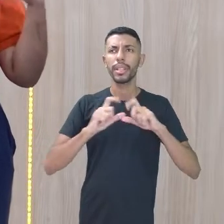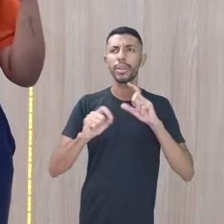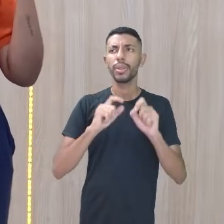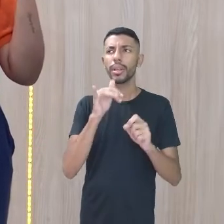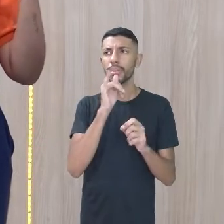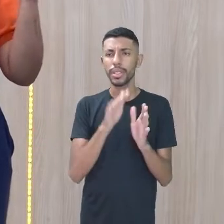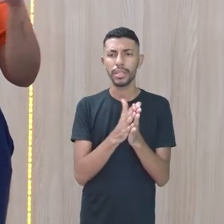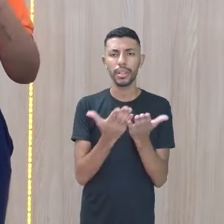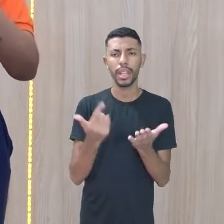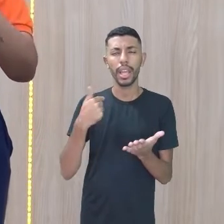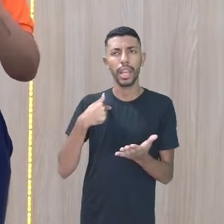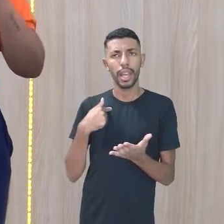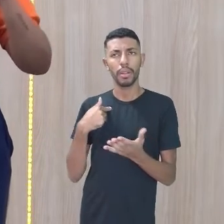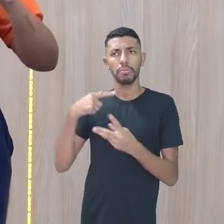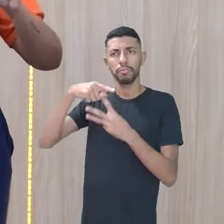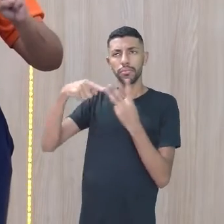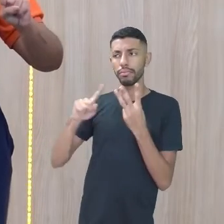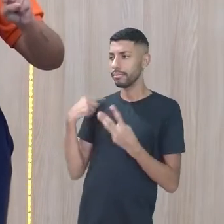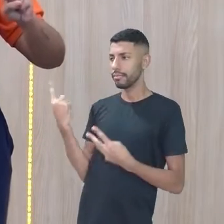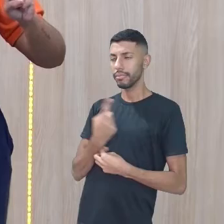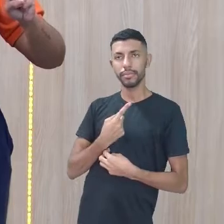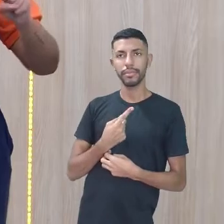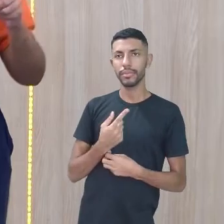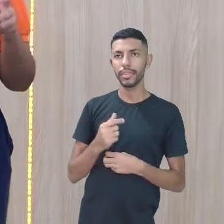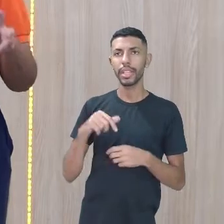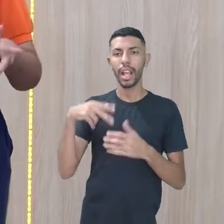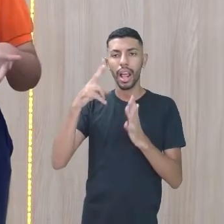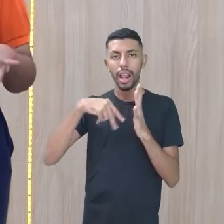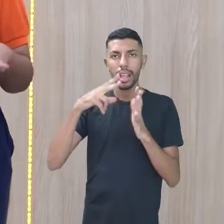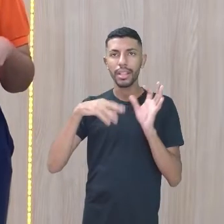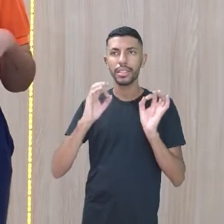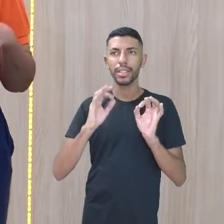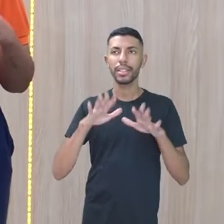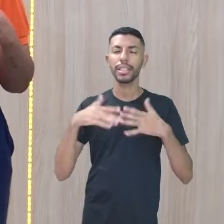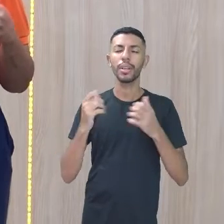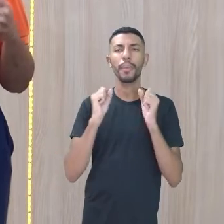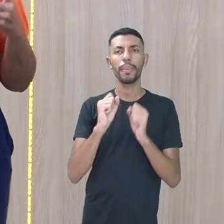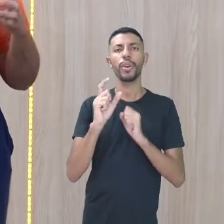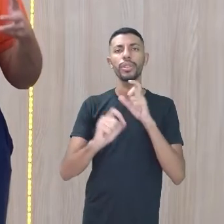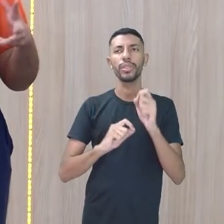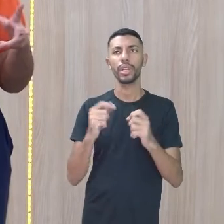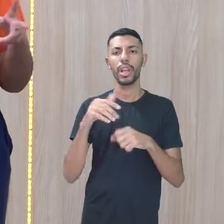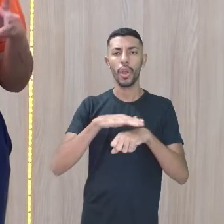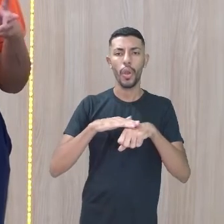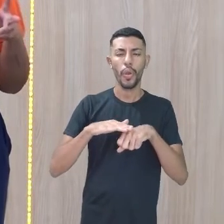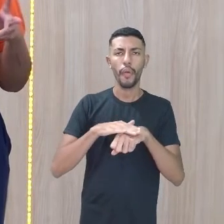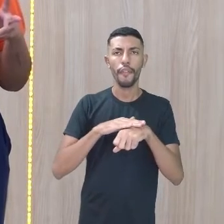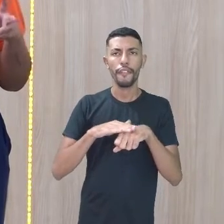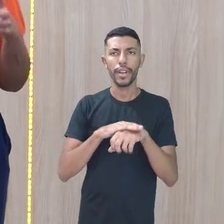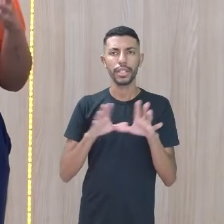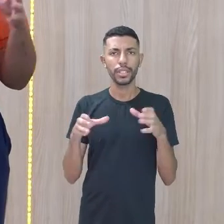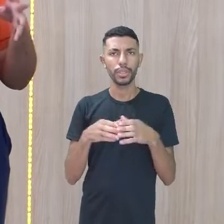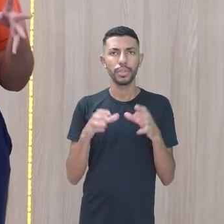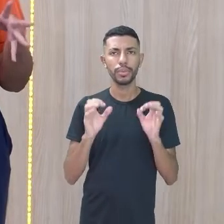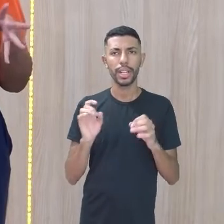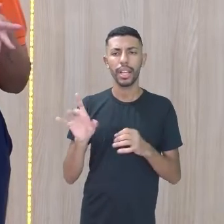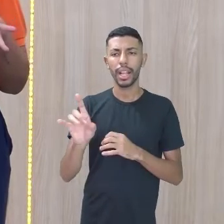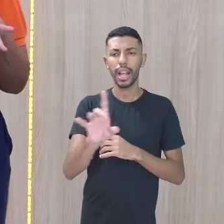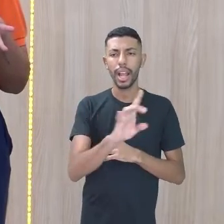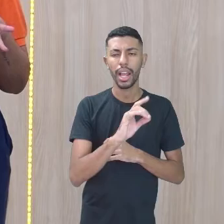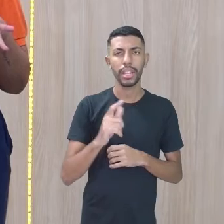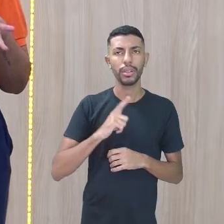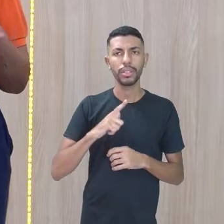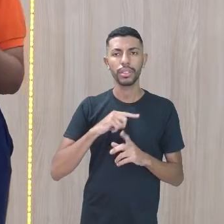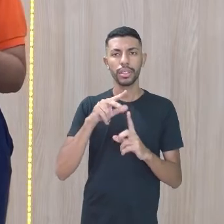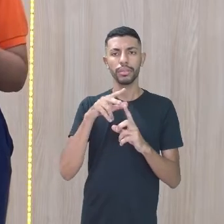livro que eu e a professora Adriana e Bruno tenhamos lido. Então, a gente pode fazer essa conversa coletiva aí, em que cada um vai